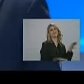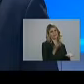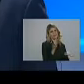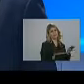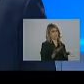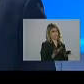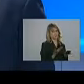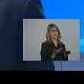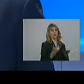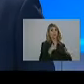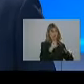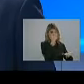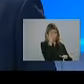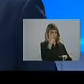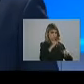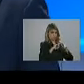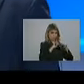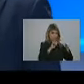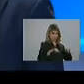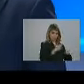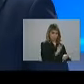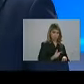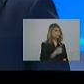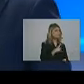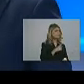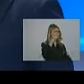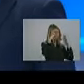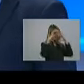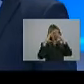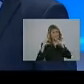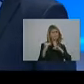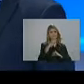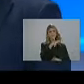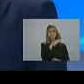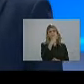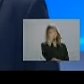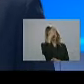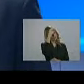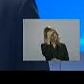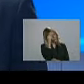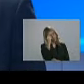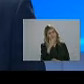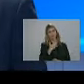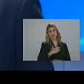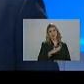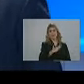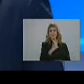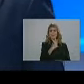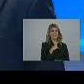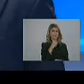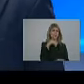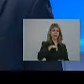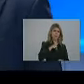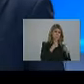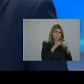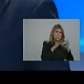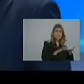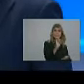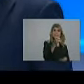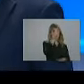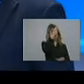Tanto é que o nosso servidor público dorme tranquilo, porque nós temos 7 folhas de pagamento de salário. Ou seja, se a Prefeitura não recebesse